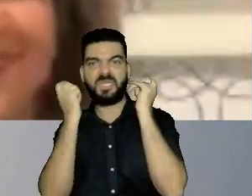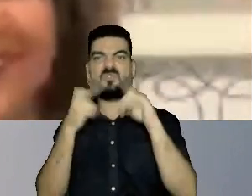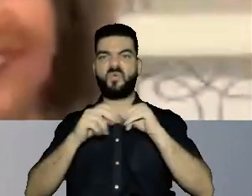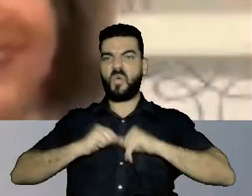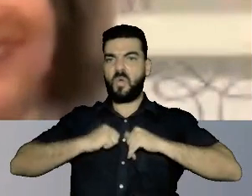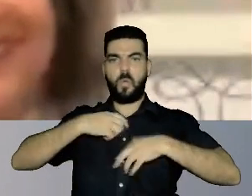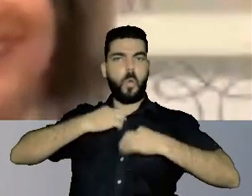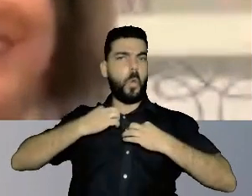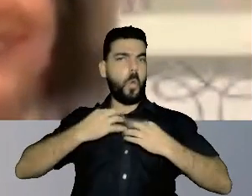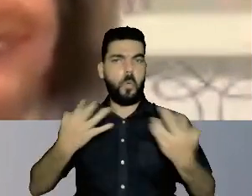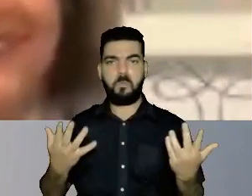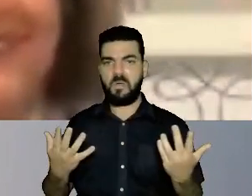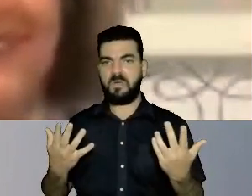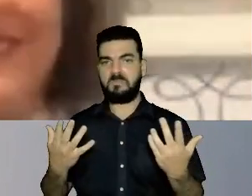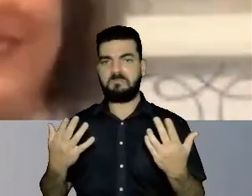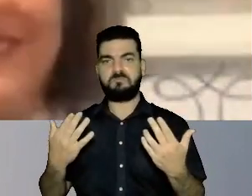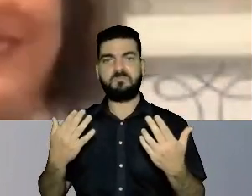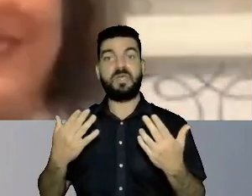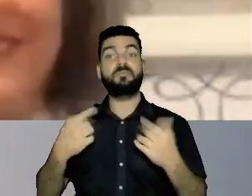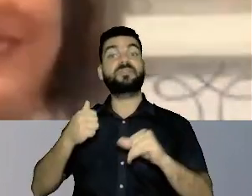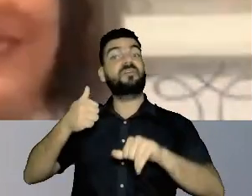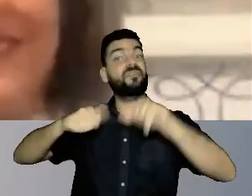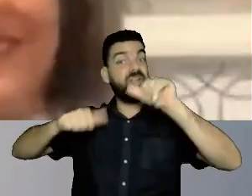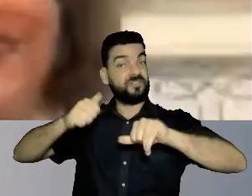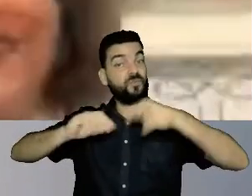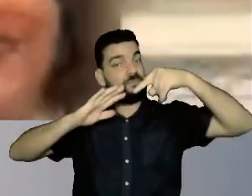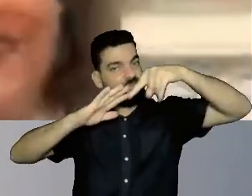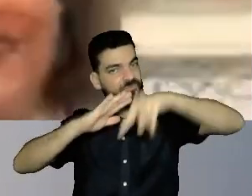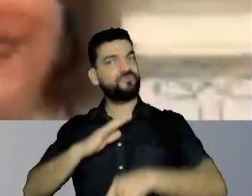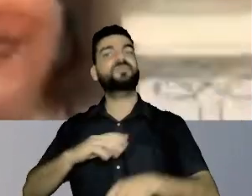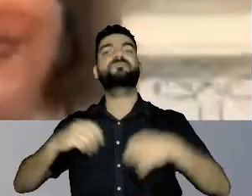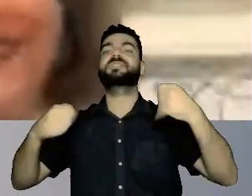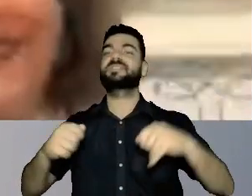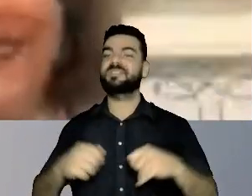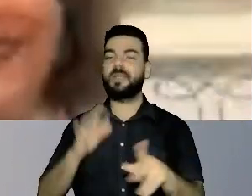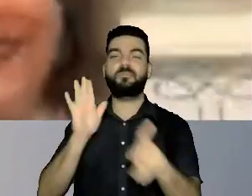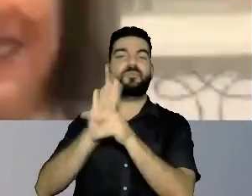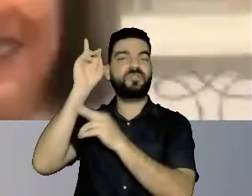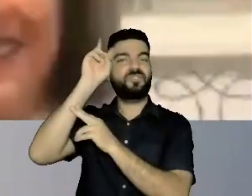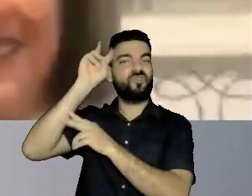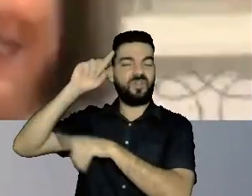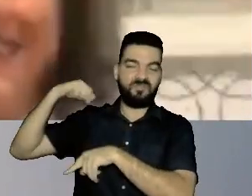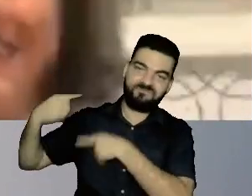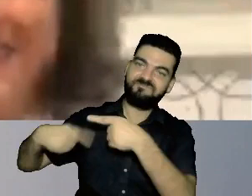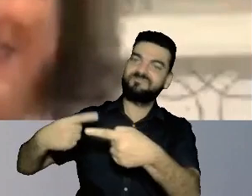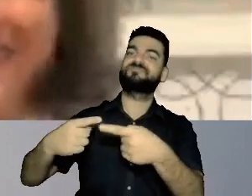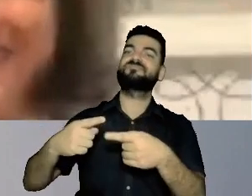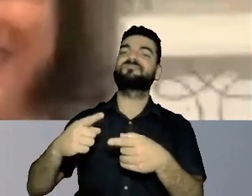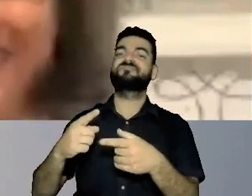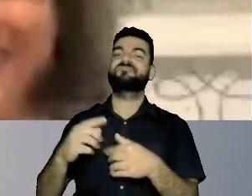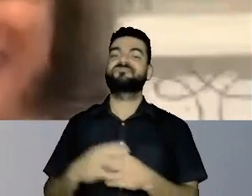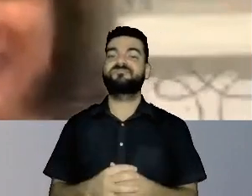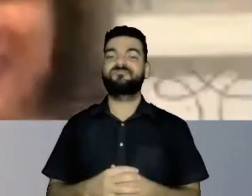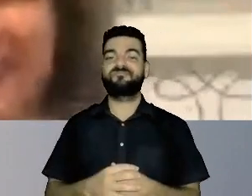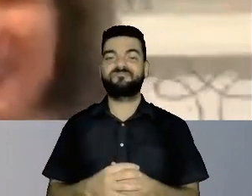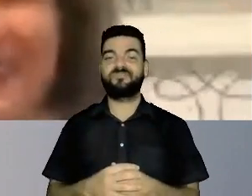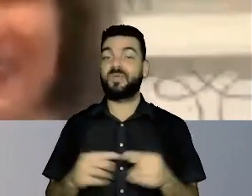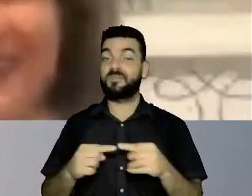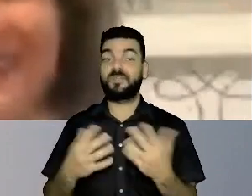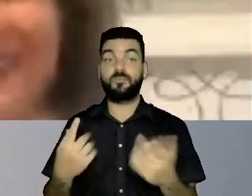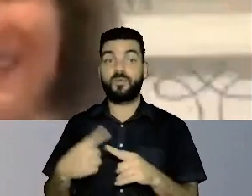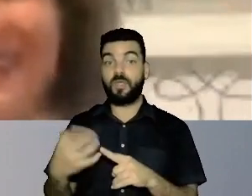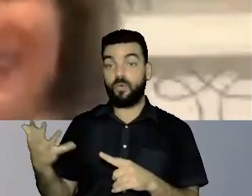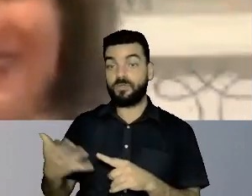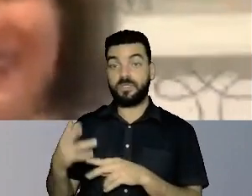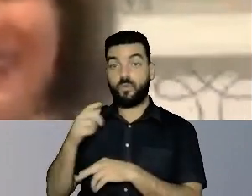da Ana, que vocês acabam de provar que os estereótipos, como o estereótipo do brinco, o estereótipo da vestimenta, não resistem a